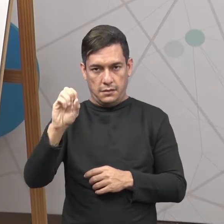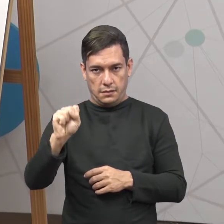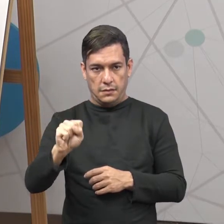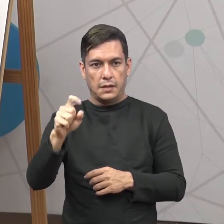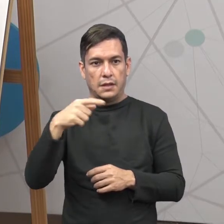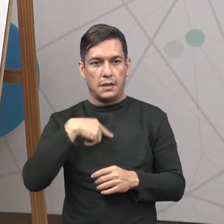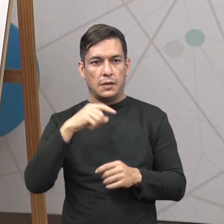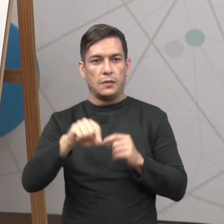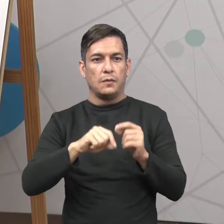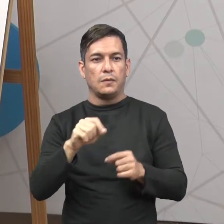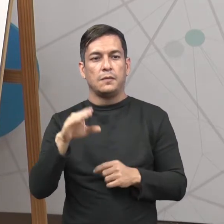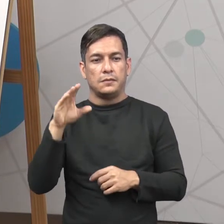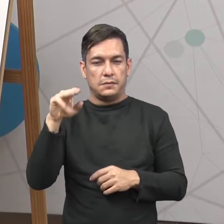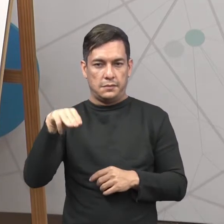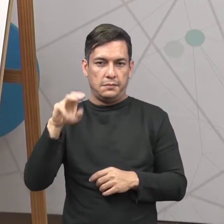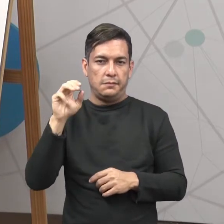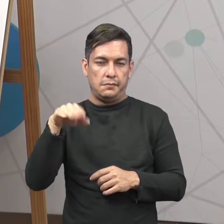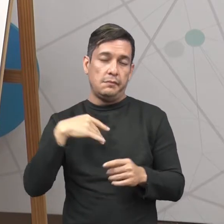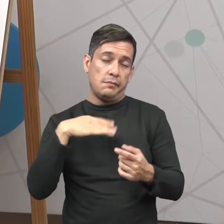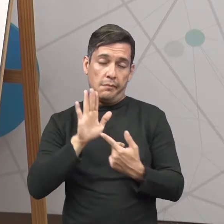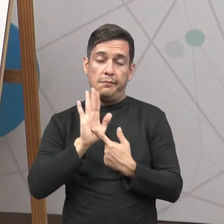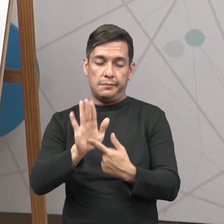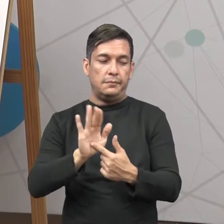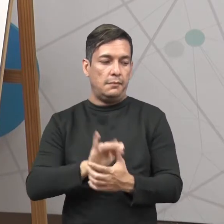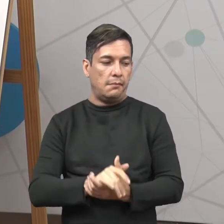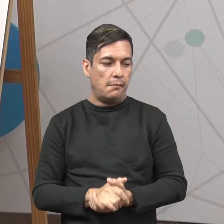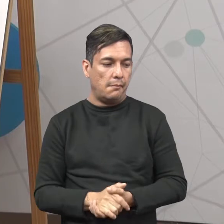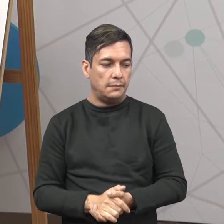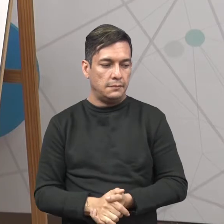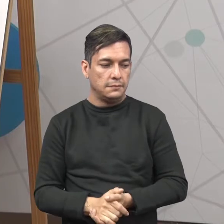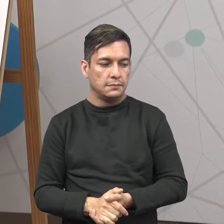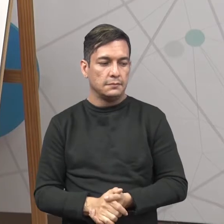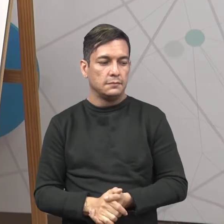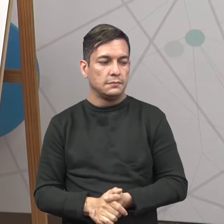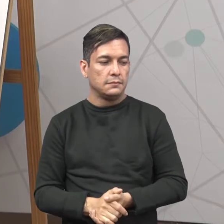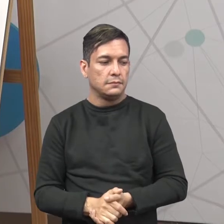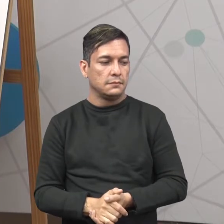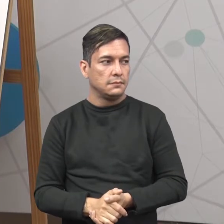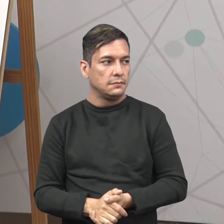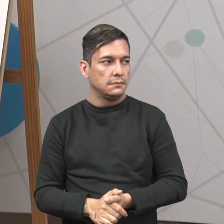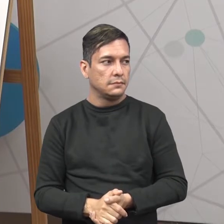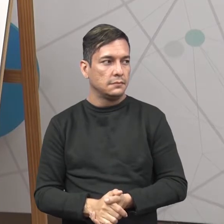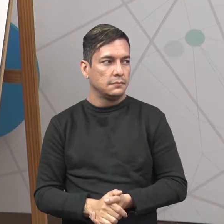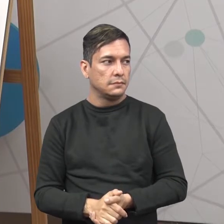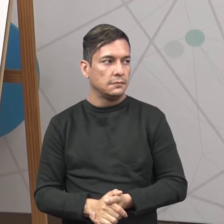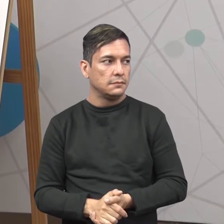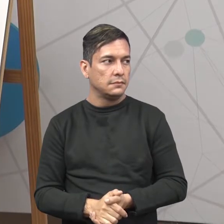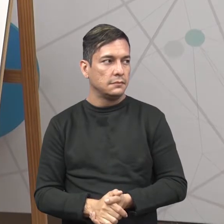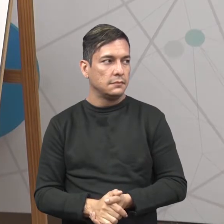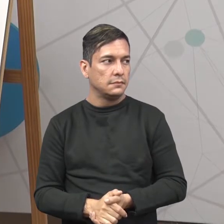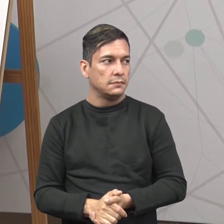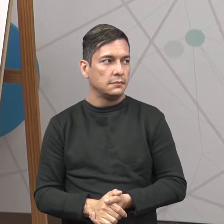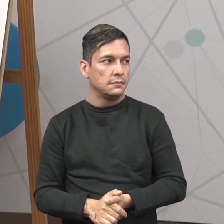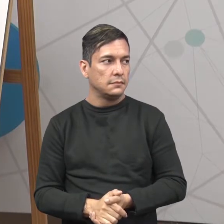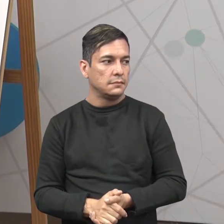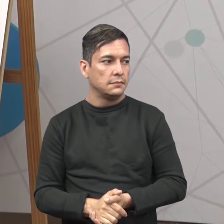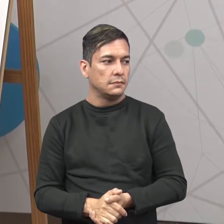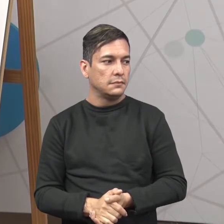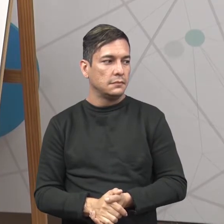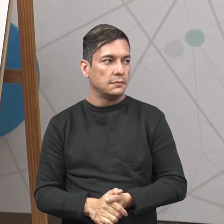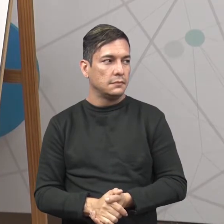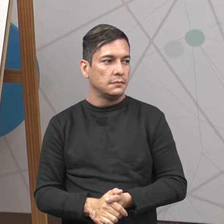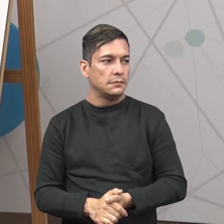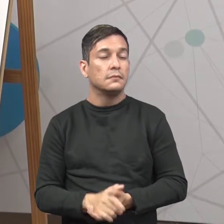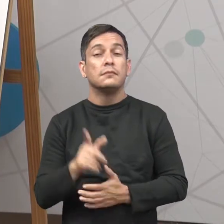Eu vou mostrar para você. Esse é um instrumento